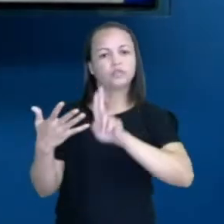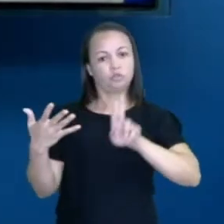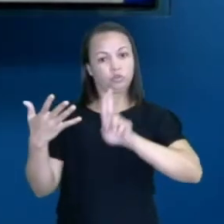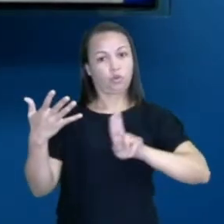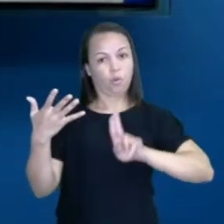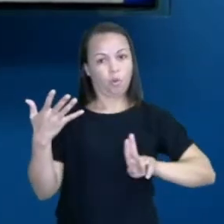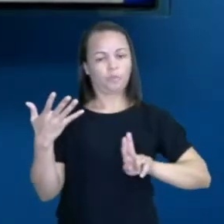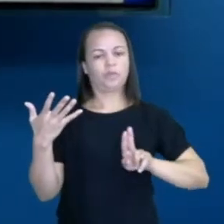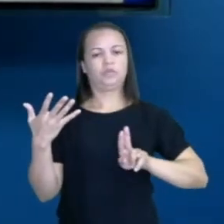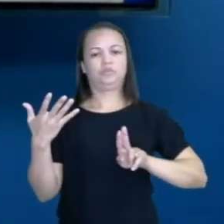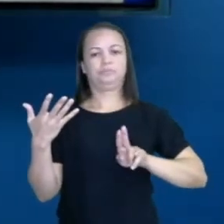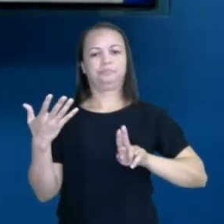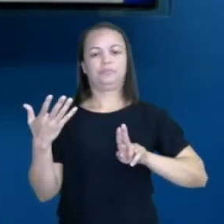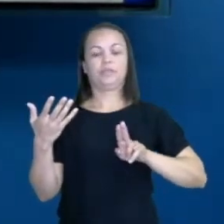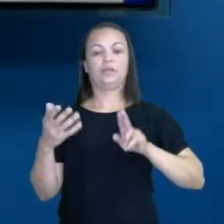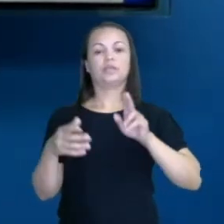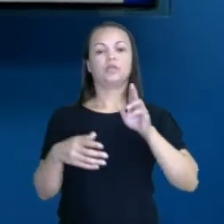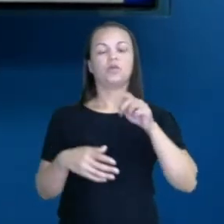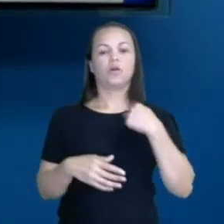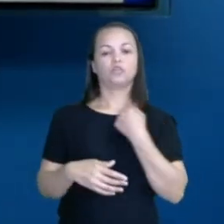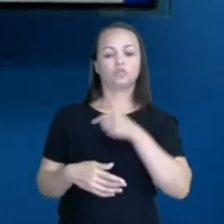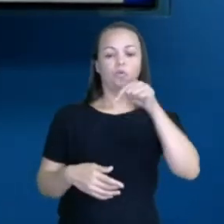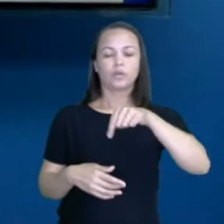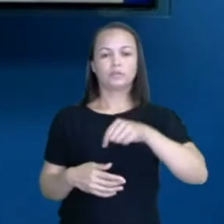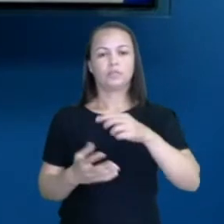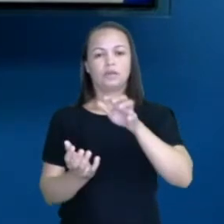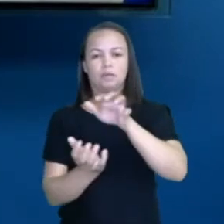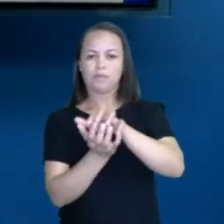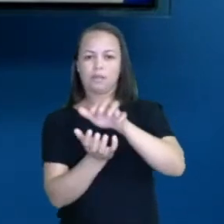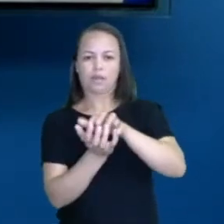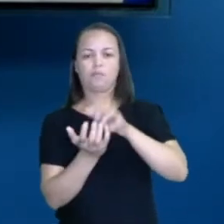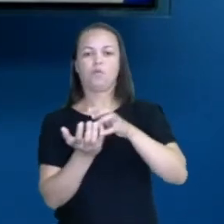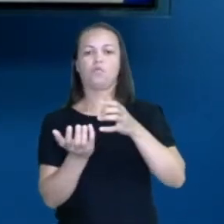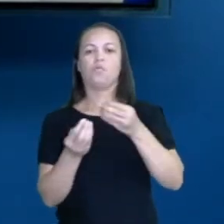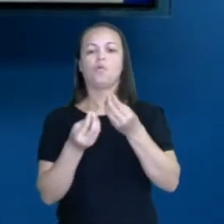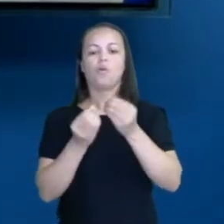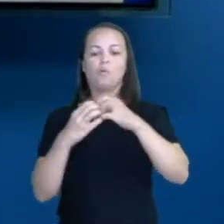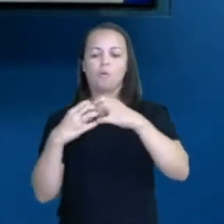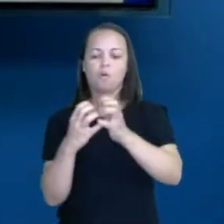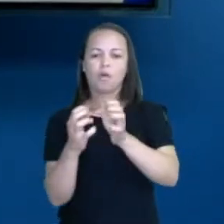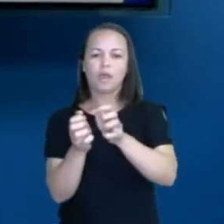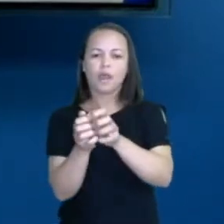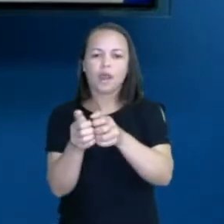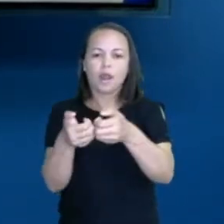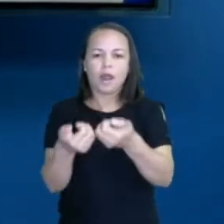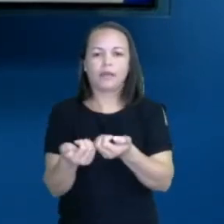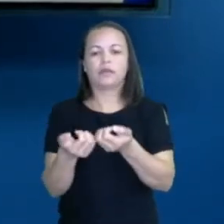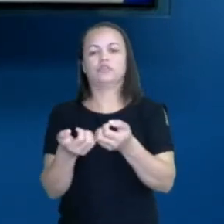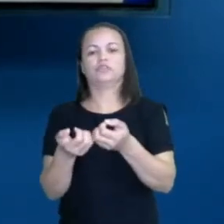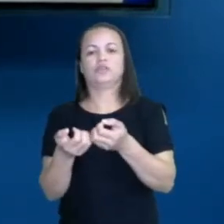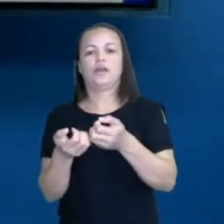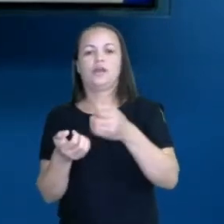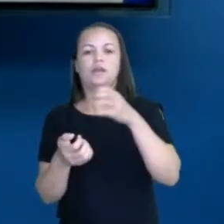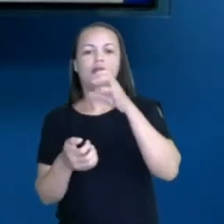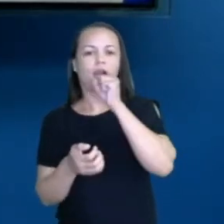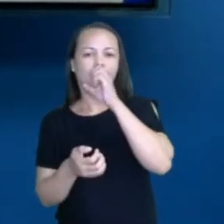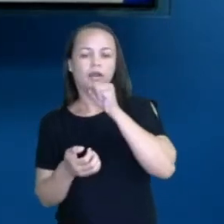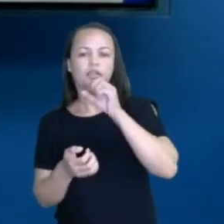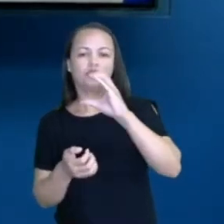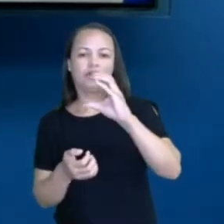conhecemos aqui em Pernambuco como laranja-cravo, em outros estados brasileiros vai adquirir outro